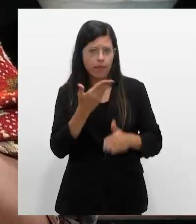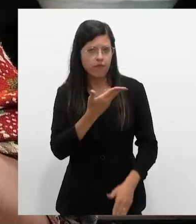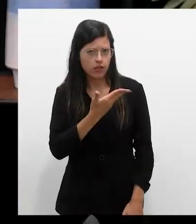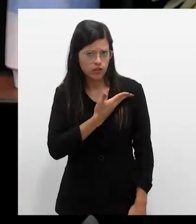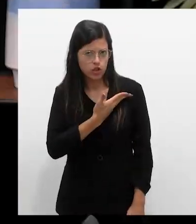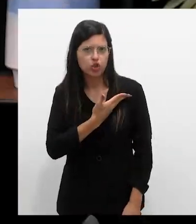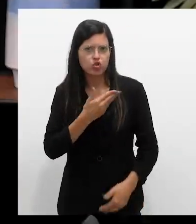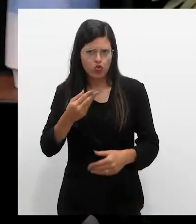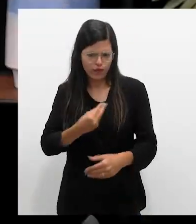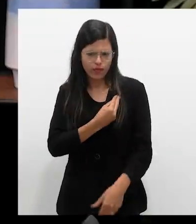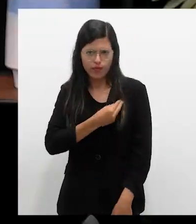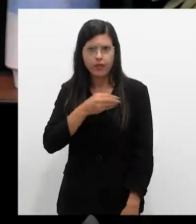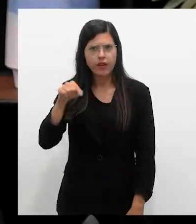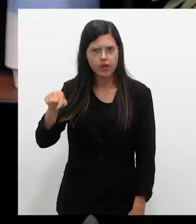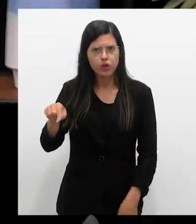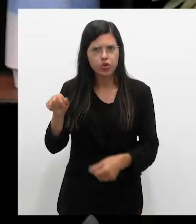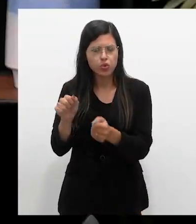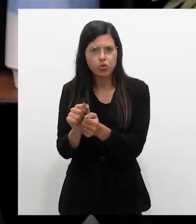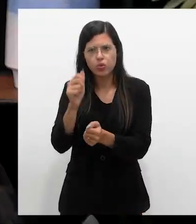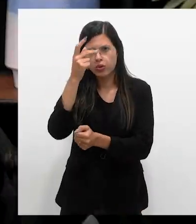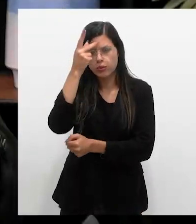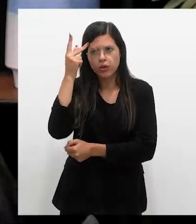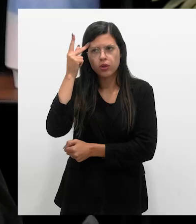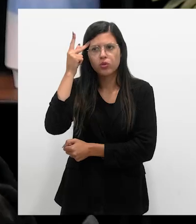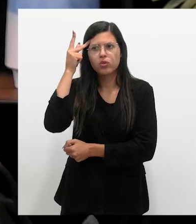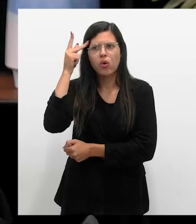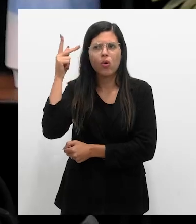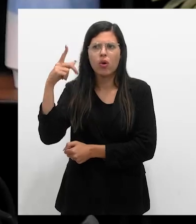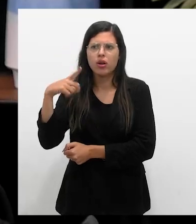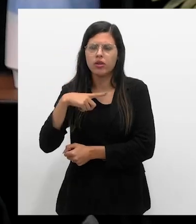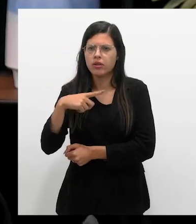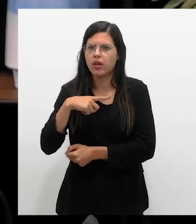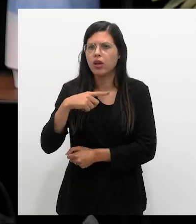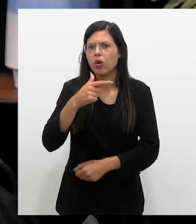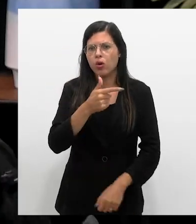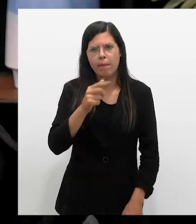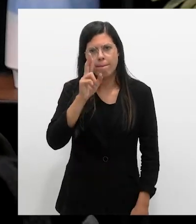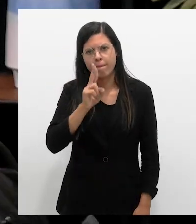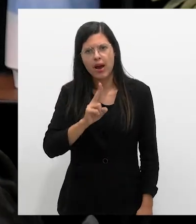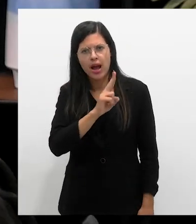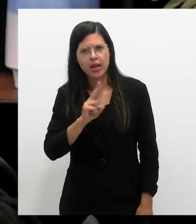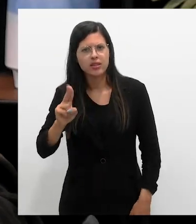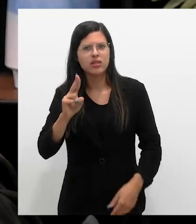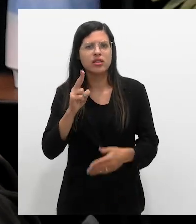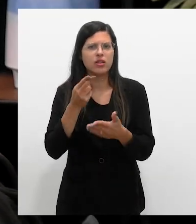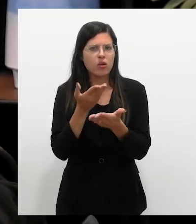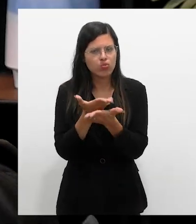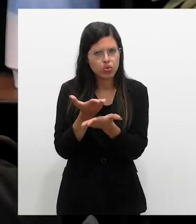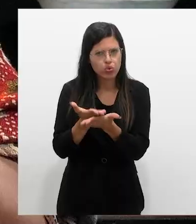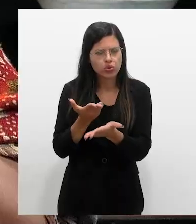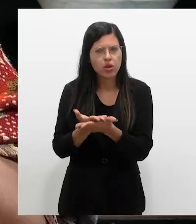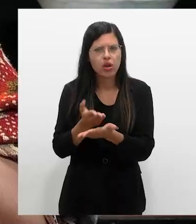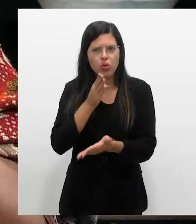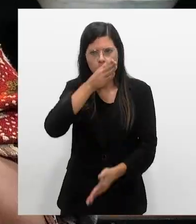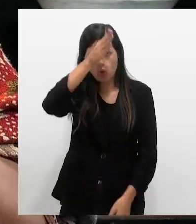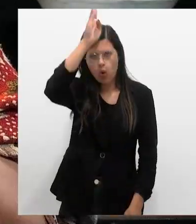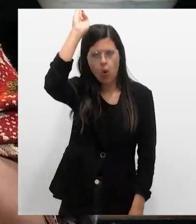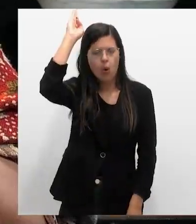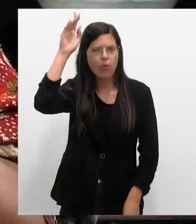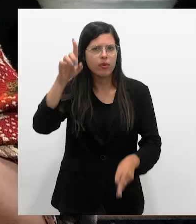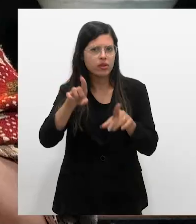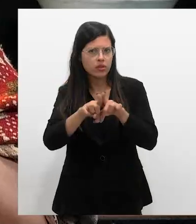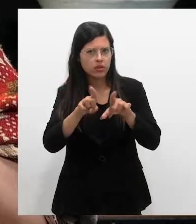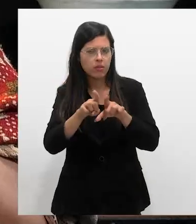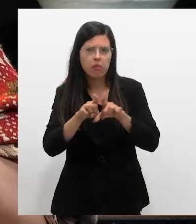papais isolado, ele queria viver com as pessoas, então ele vivia. E essa é uma hospedaria que moram padres que estão estudando em Roma, padres que